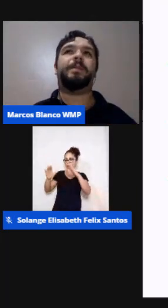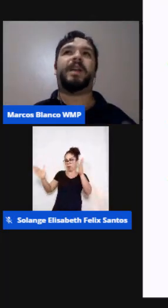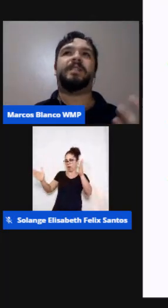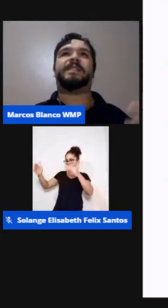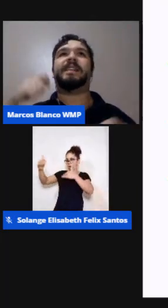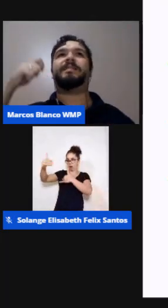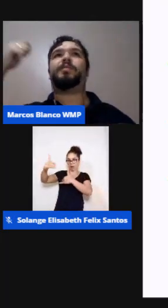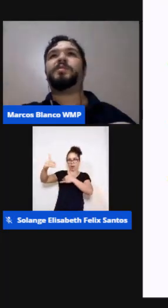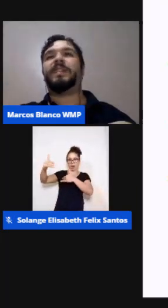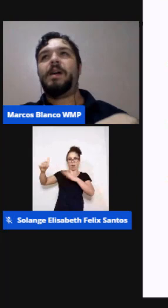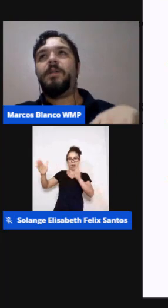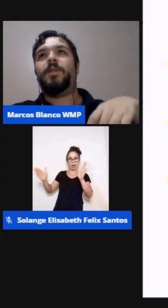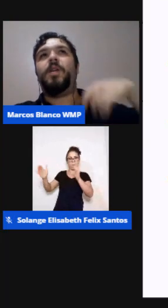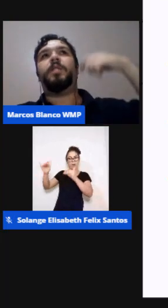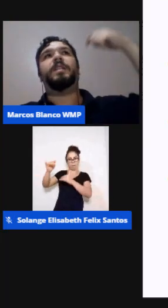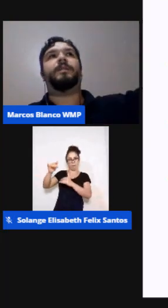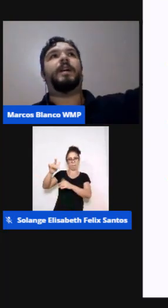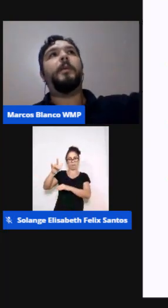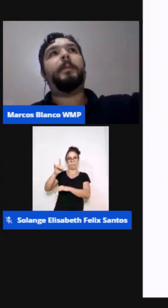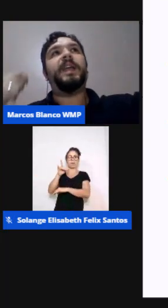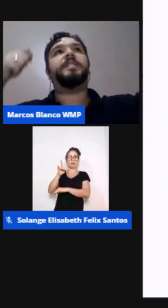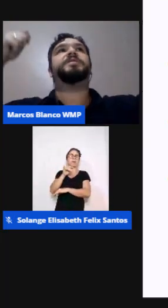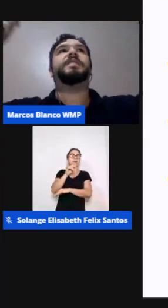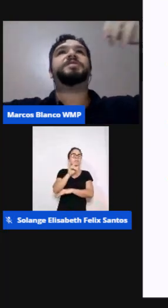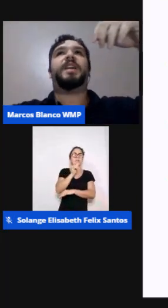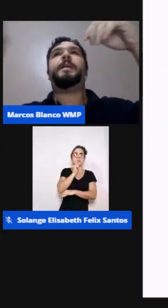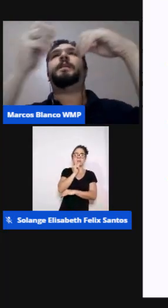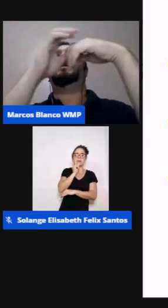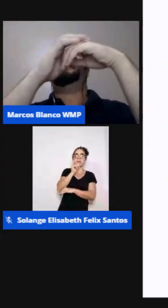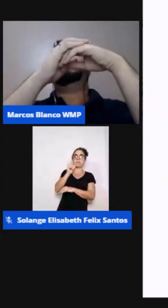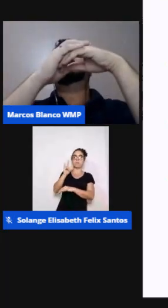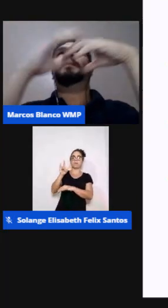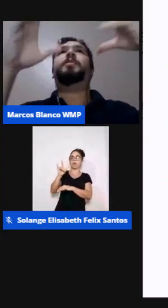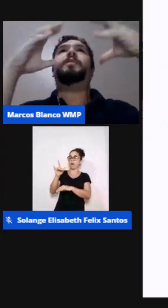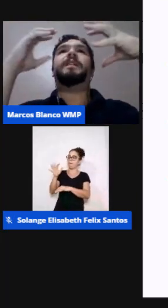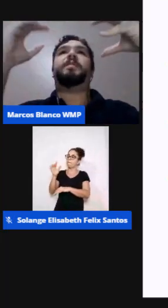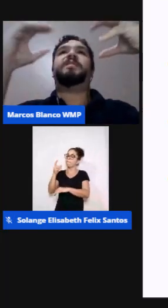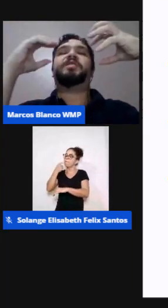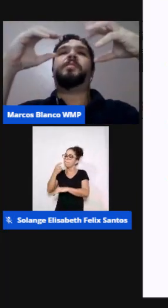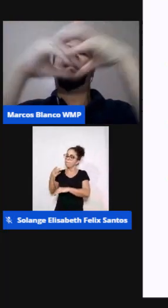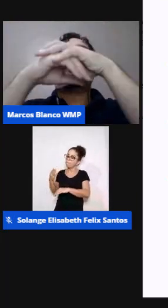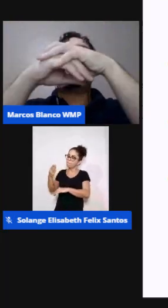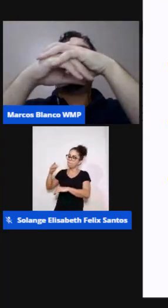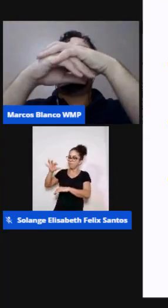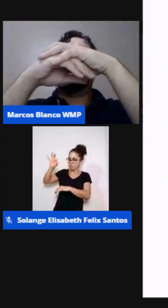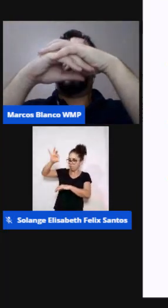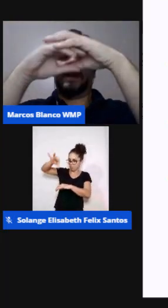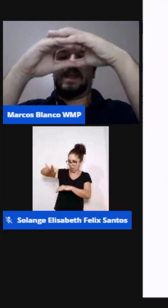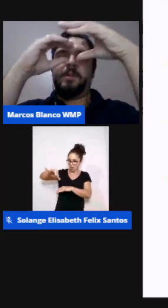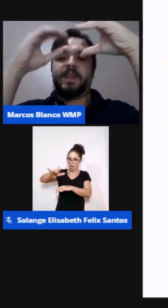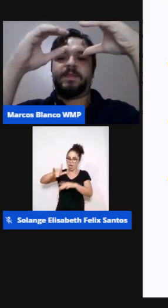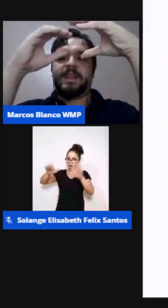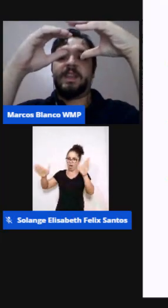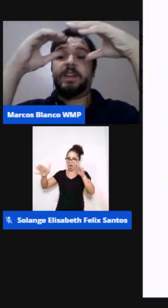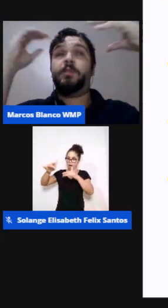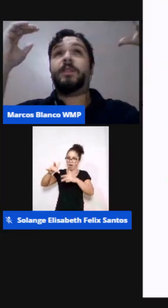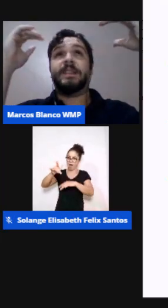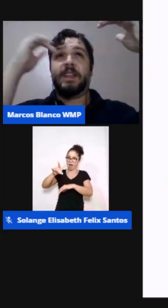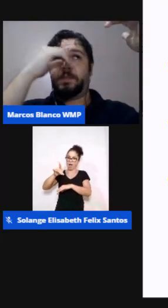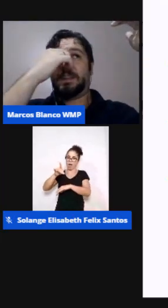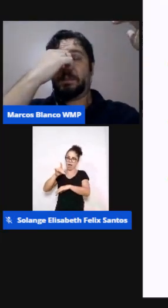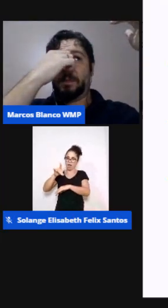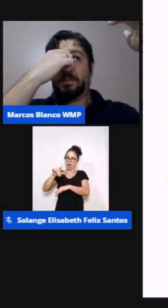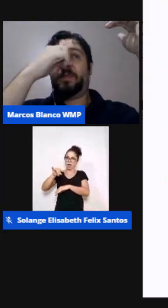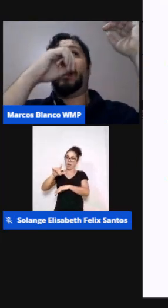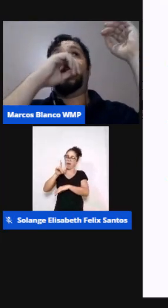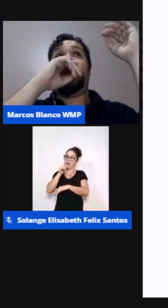pensar na dinâmica de você encontrar um foco, levar o peixe, deixar. Lembra quando eu falei para vocês que o método mecânico, né, é o mais eficiente? Ele é